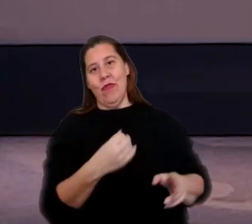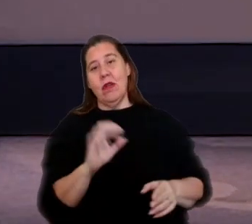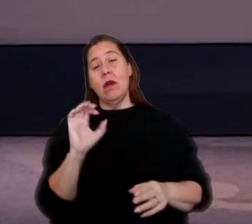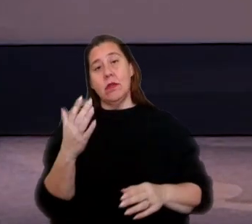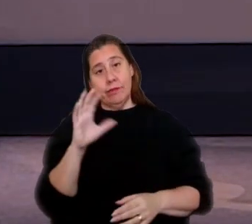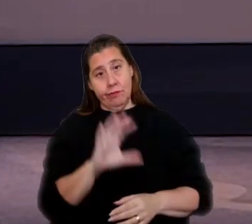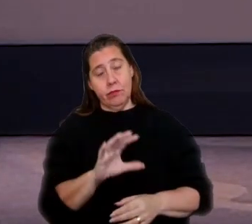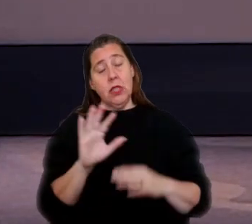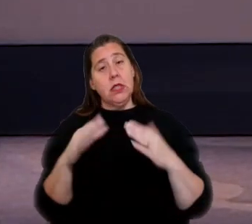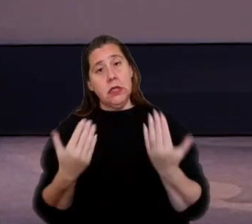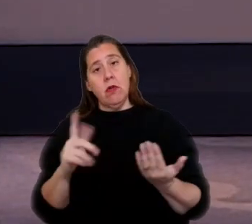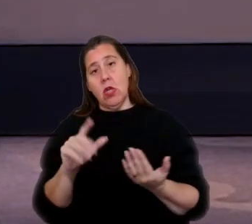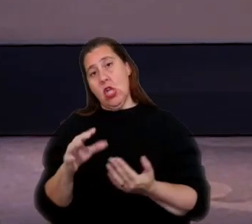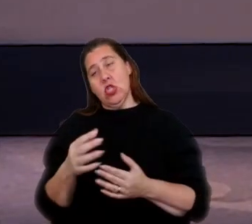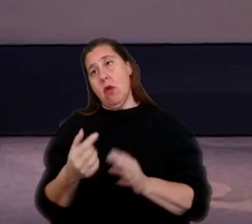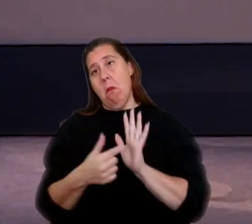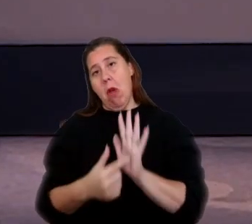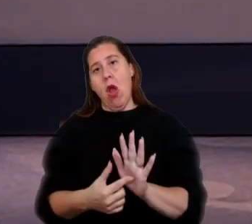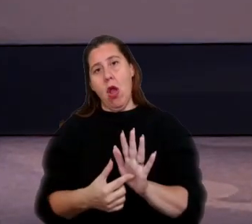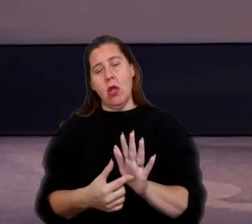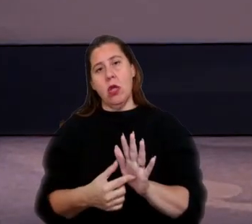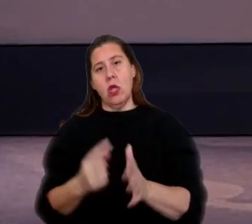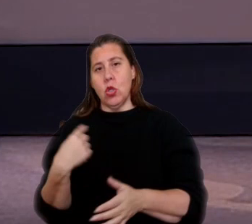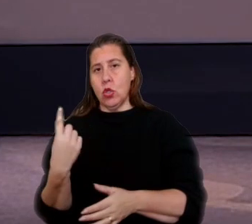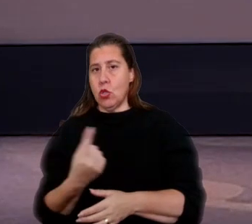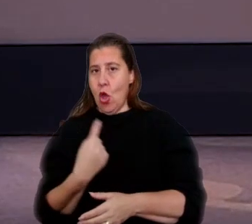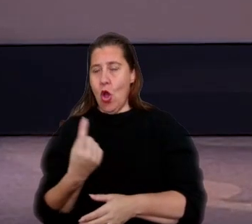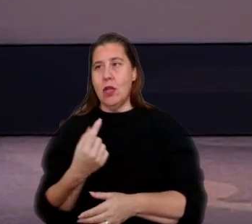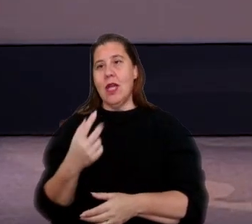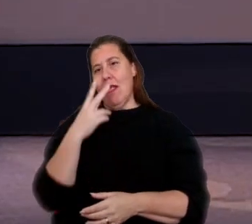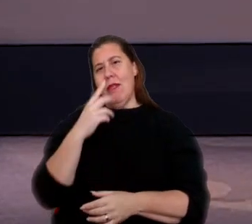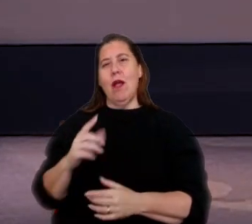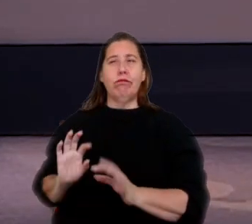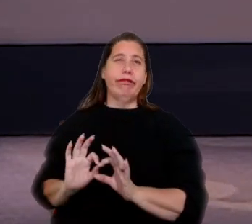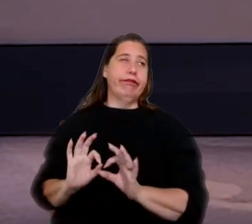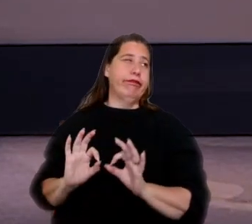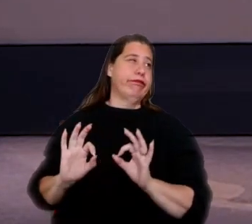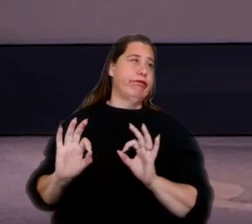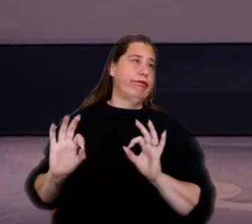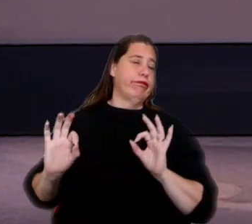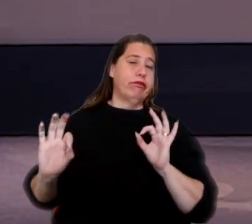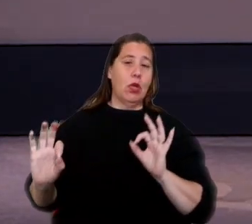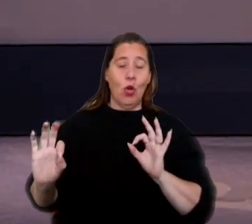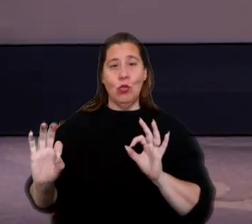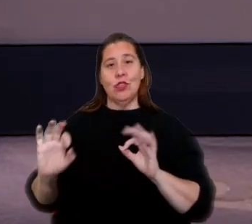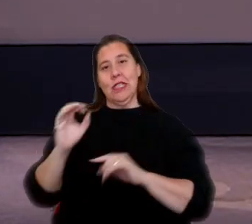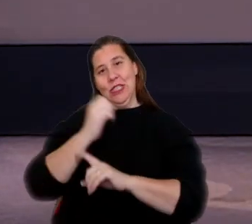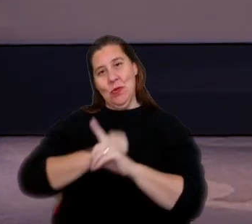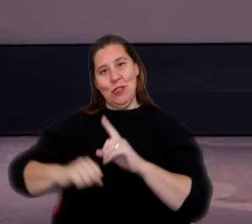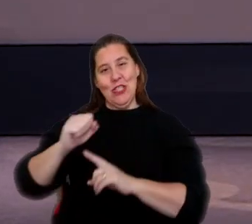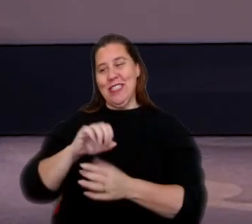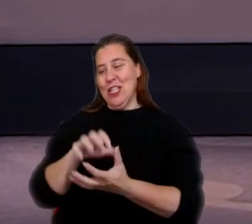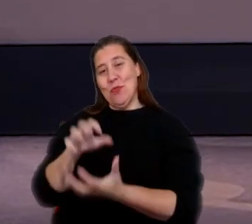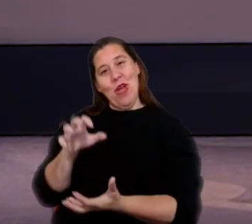mesmo assim deu no que deu, né? Então eu acho que é só mais um indício de que a gente está muito distante de um ponto, a gente está